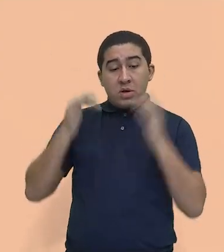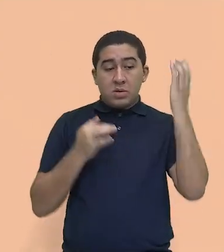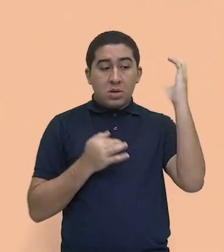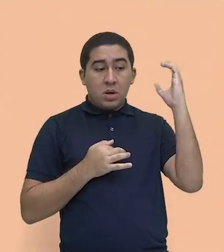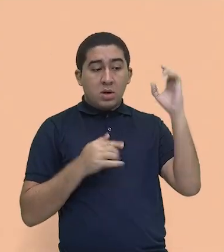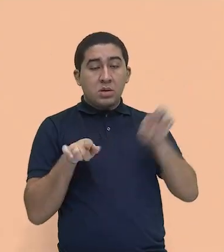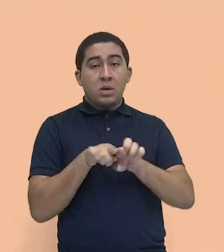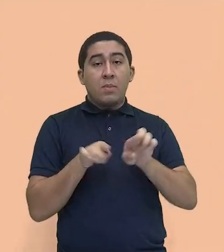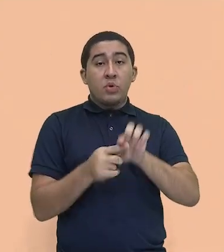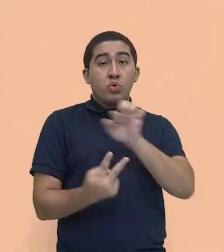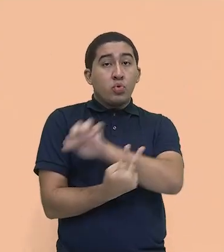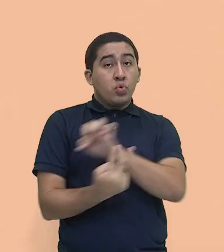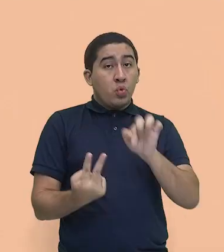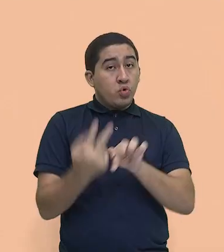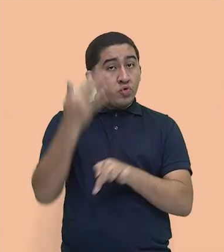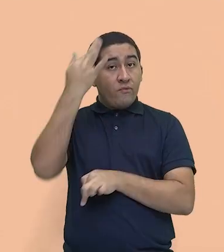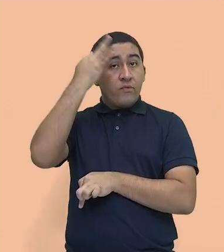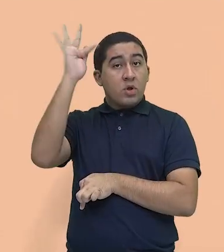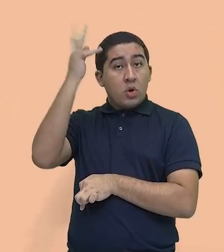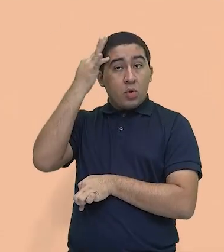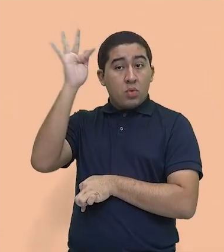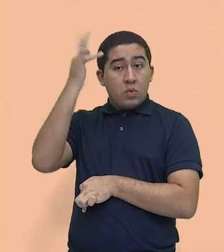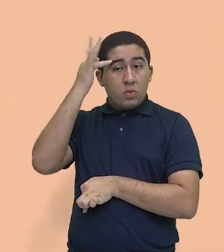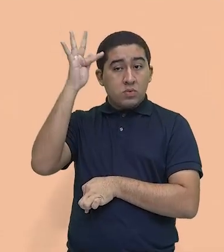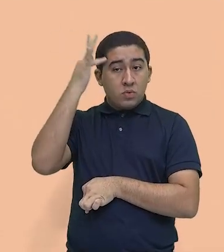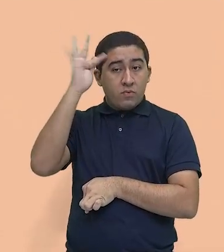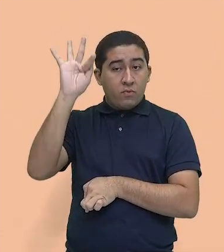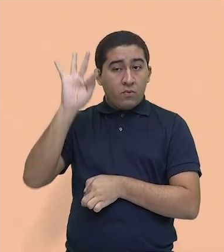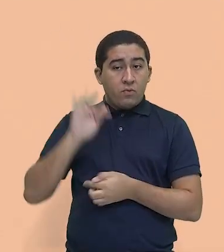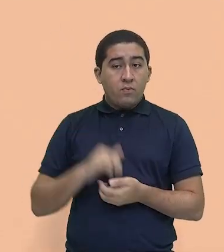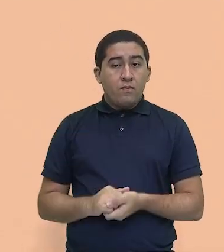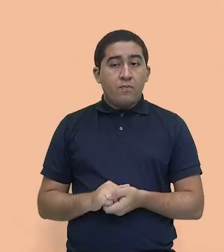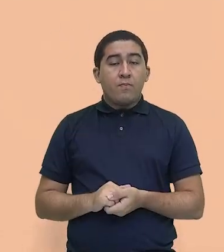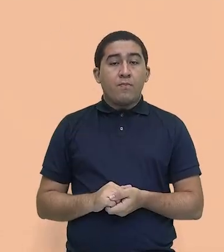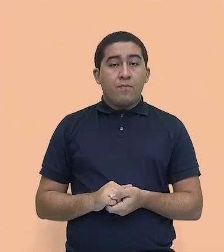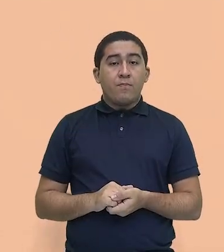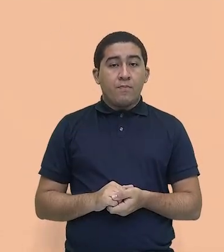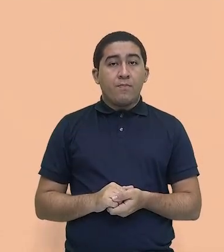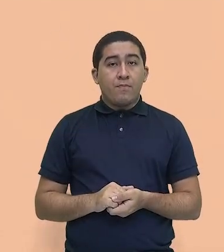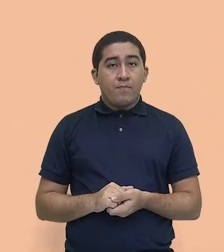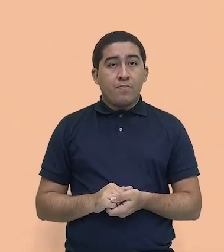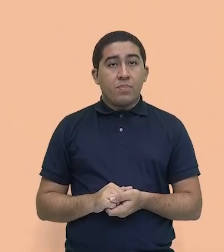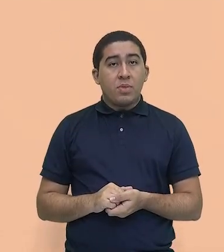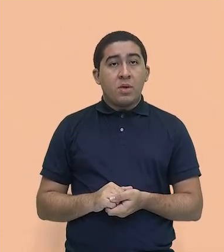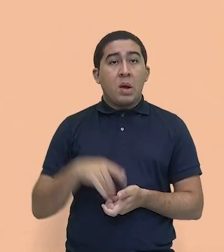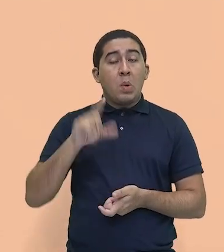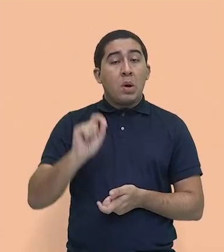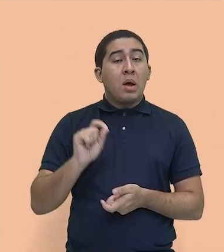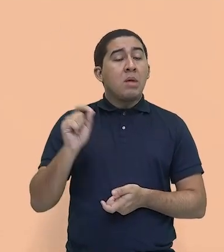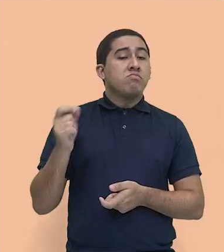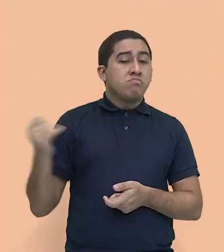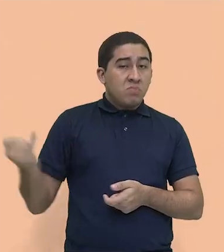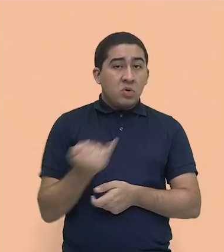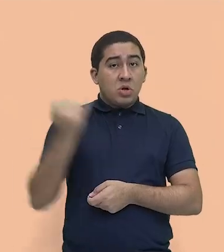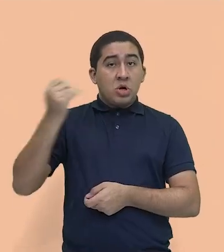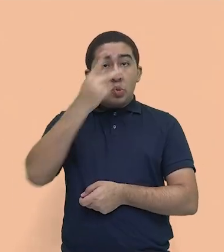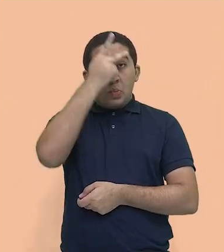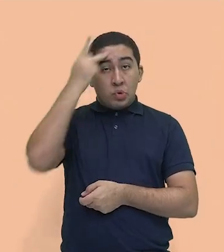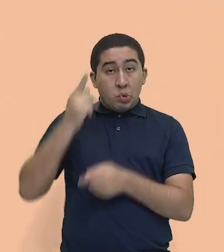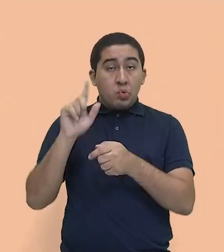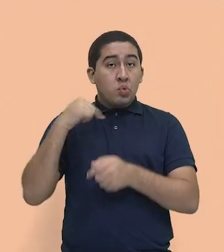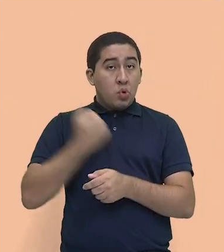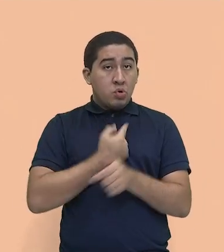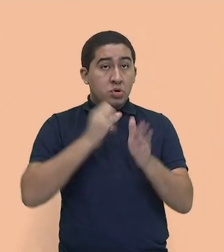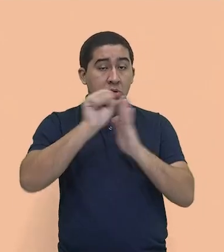aqui dois filósofos, né, que foram grandes pensadores, né, inclusive do nosso século, né, e